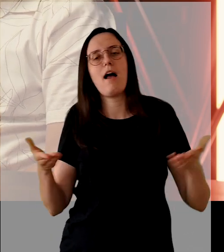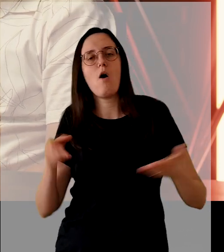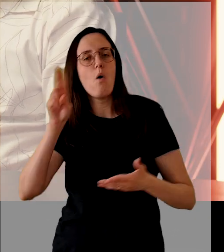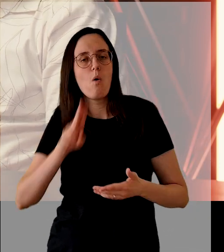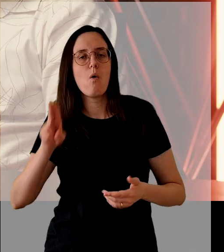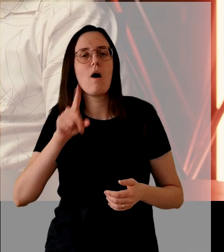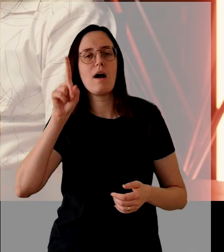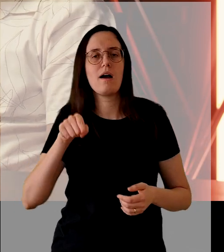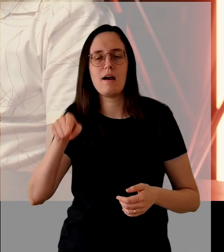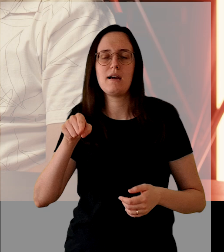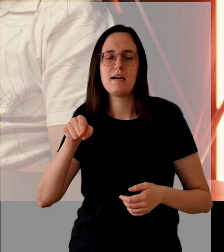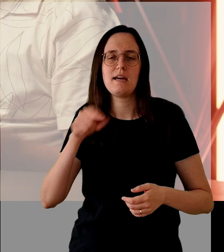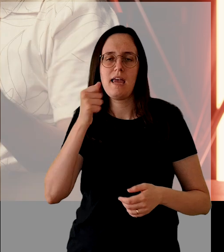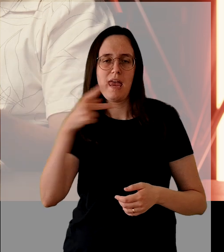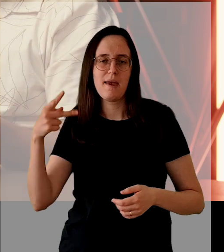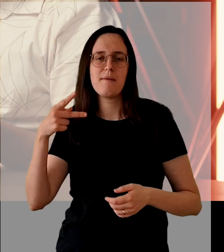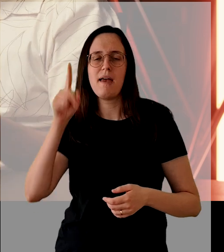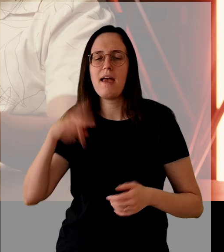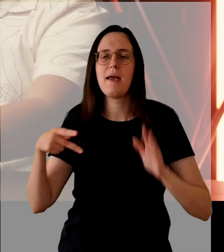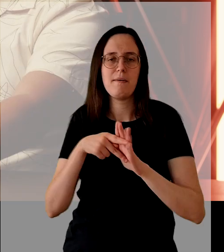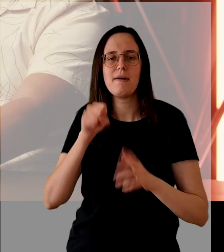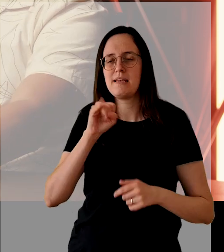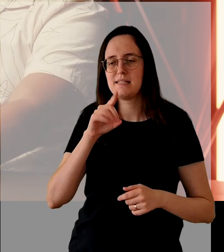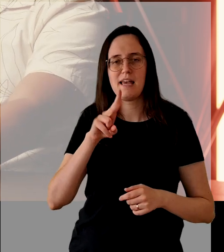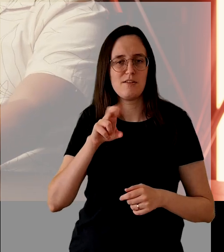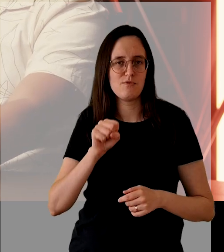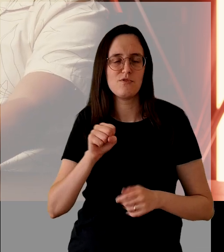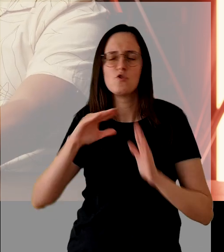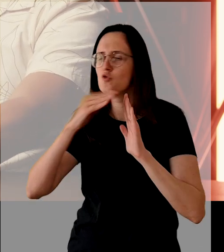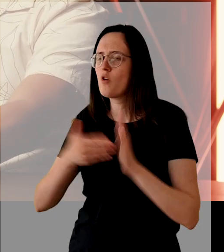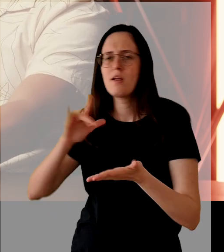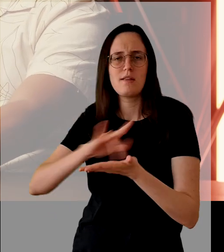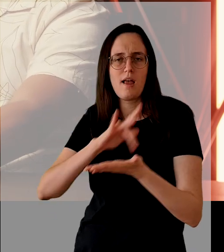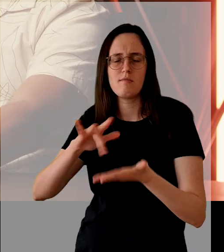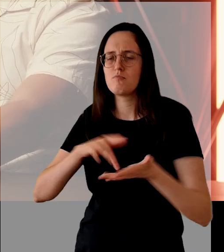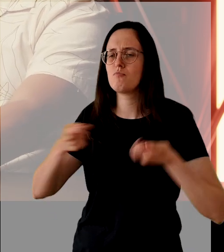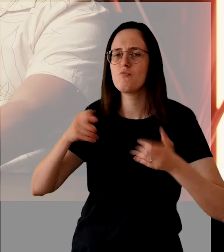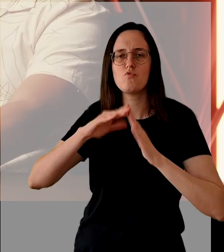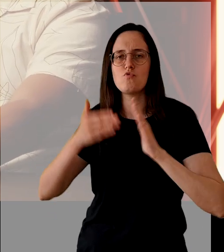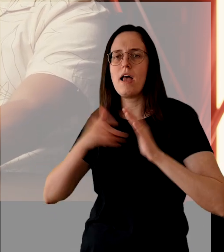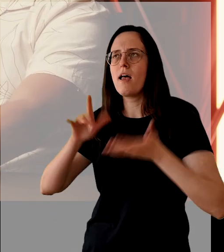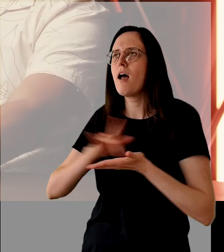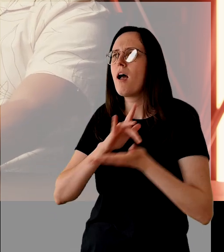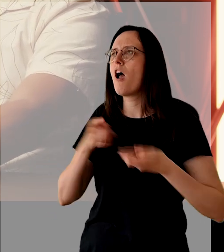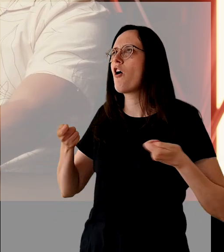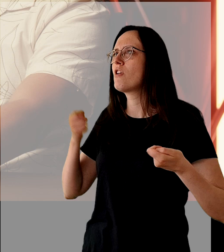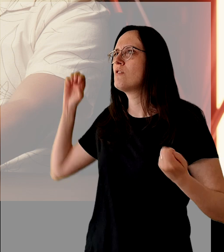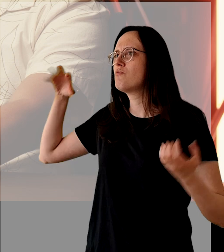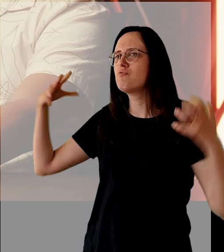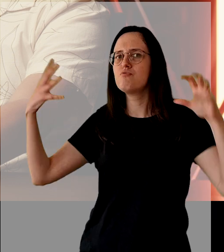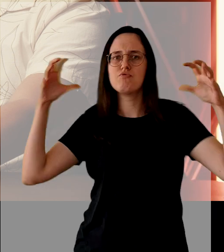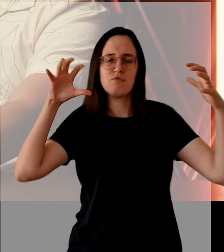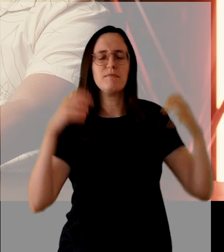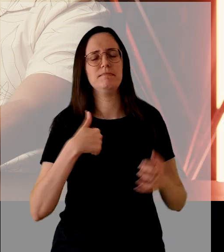com o Sidus Link, que é o aplicativo Tudo da só Aperture. no tablet, né? Tudo no tablet ali, a gente controlou o set inteiro, né?